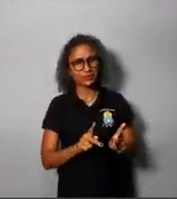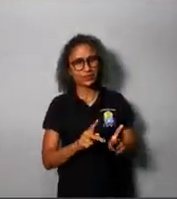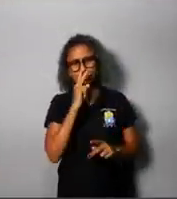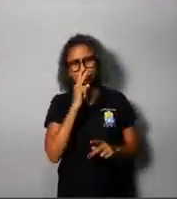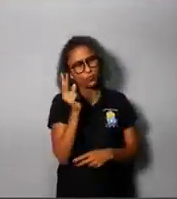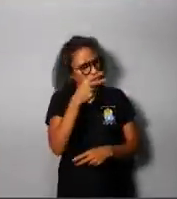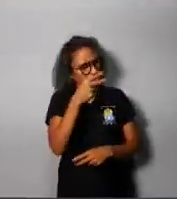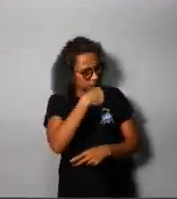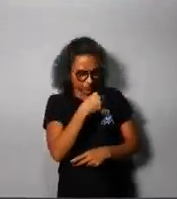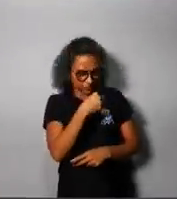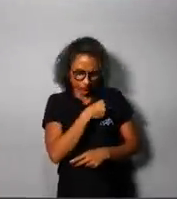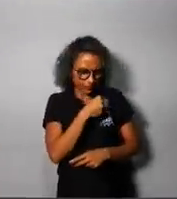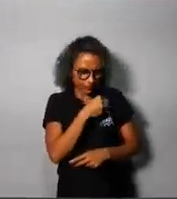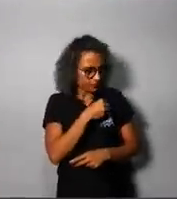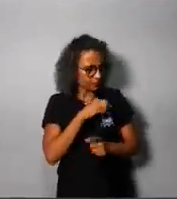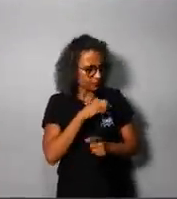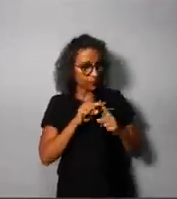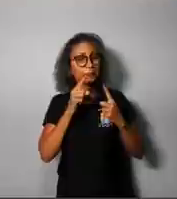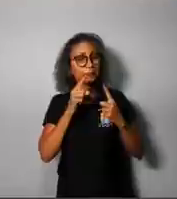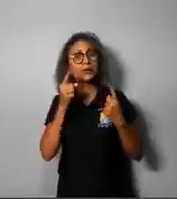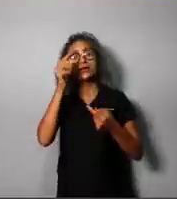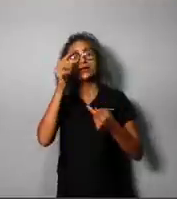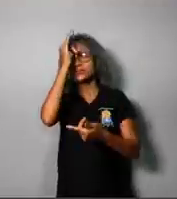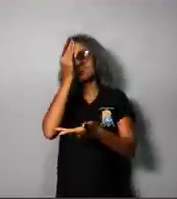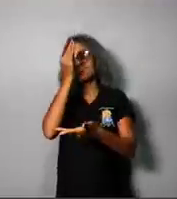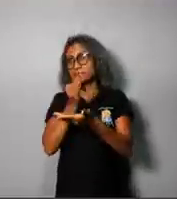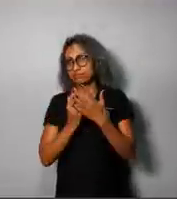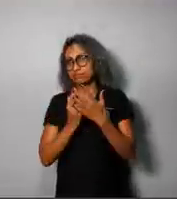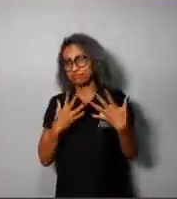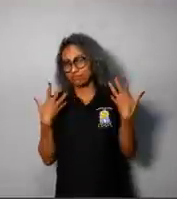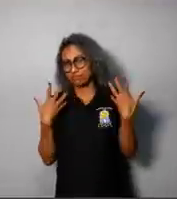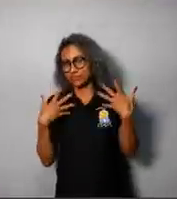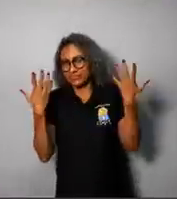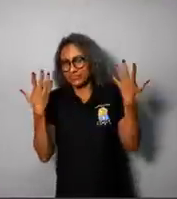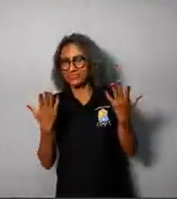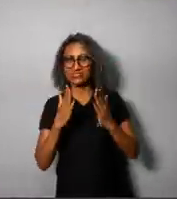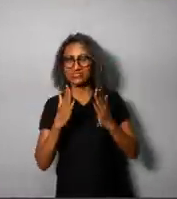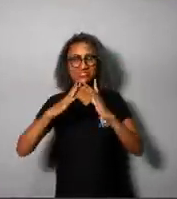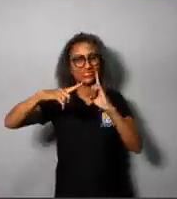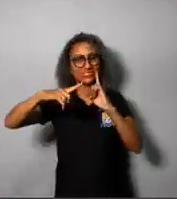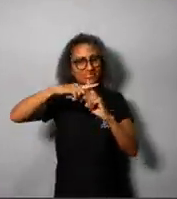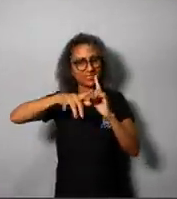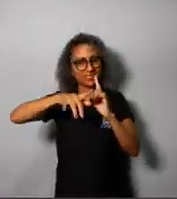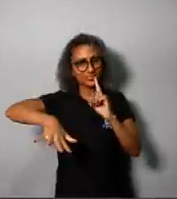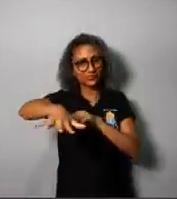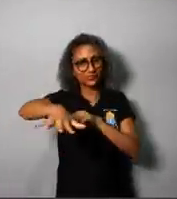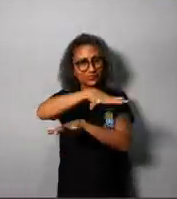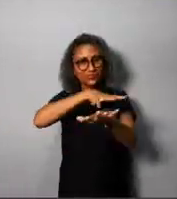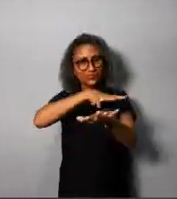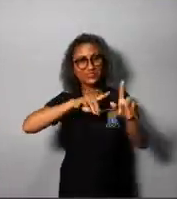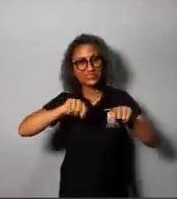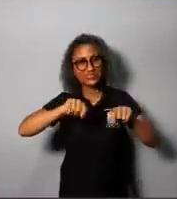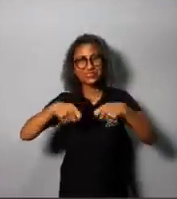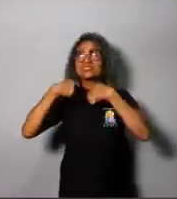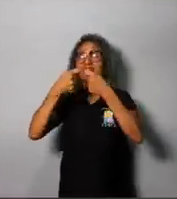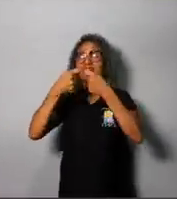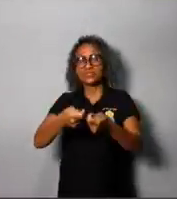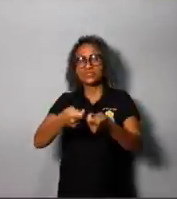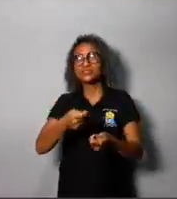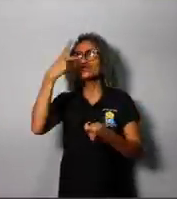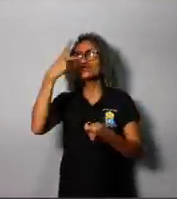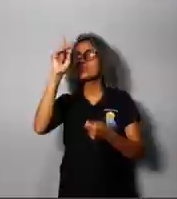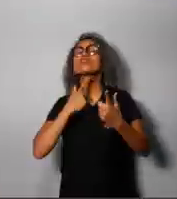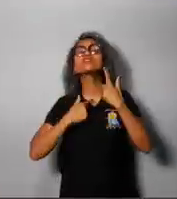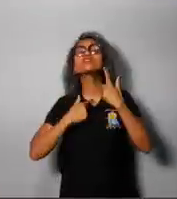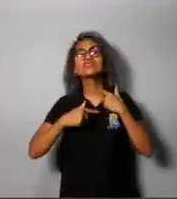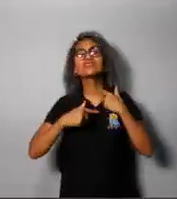pecados, mas a fé que anima a vossa Igreja. Dá-lhe, segundo o vosso desejo, a paz e a